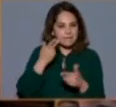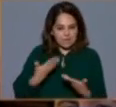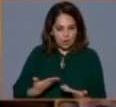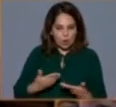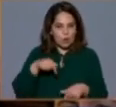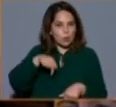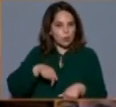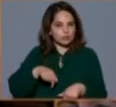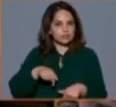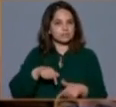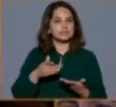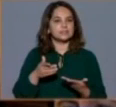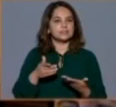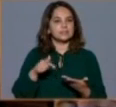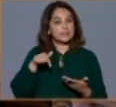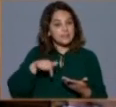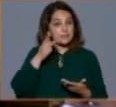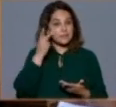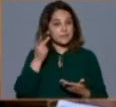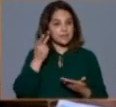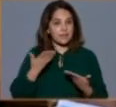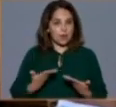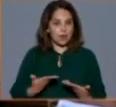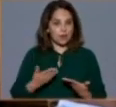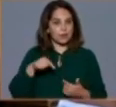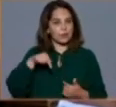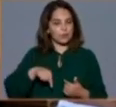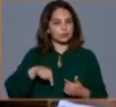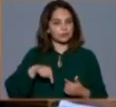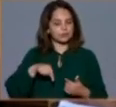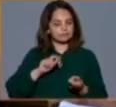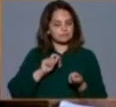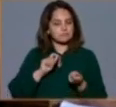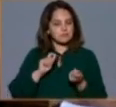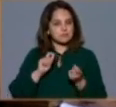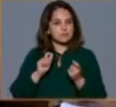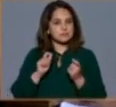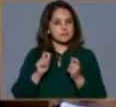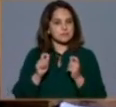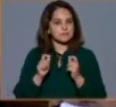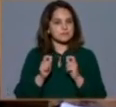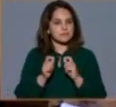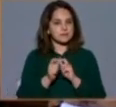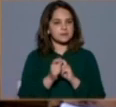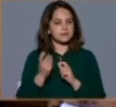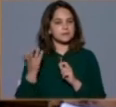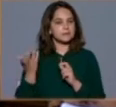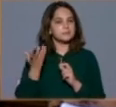hoje. Mas esta vida que vivemos hoje, transformada e levada à